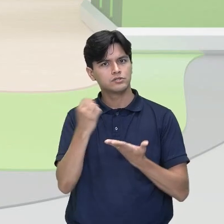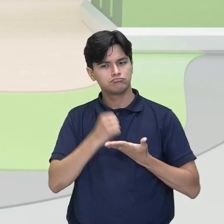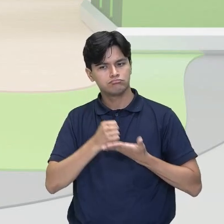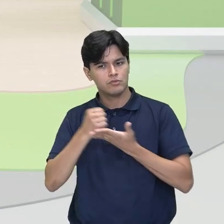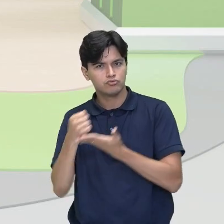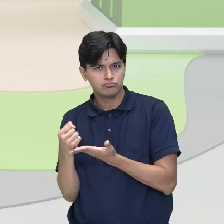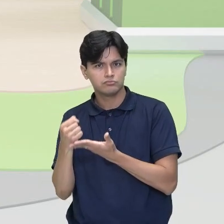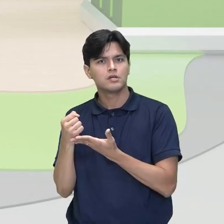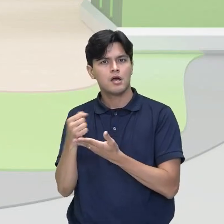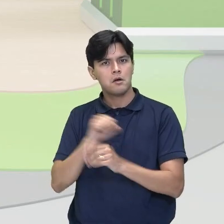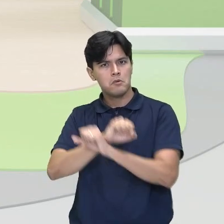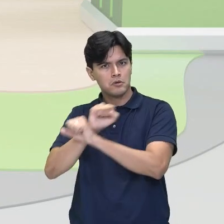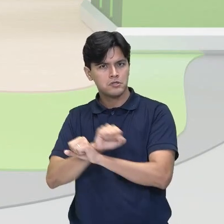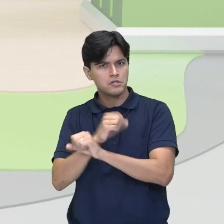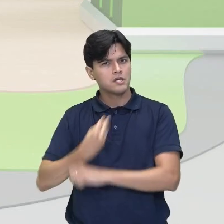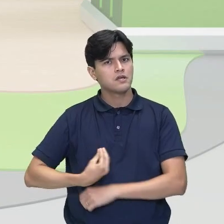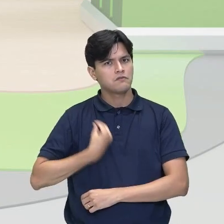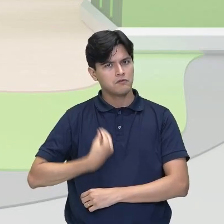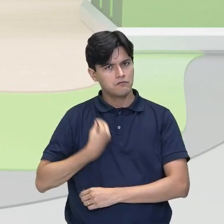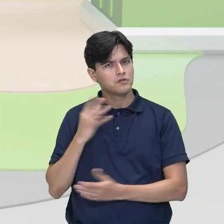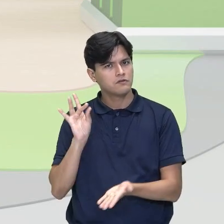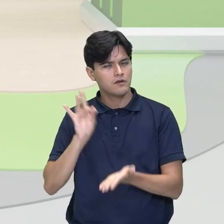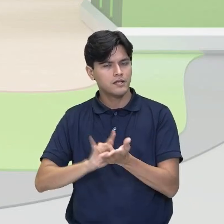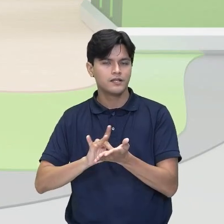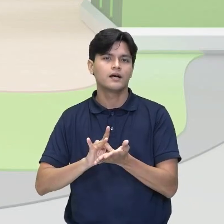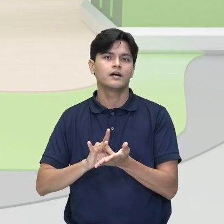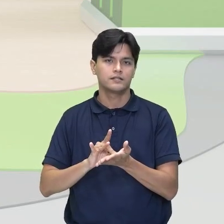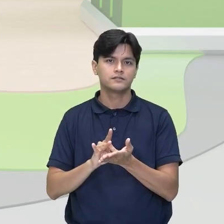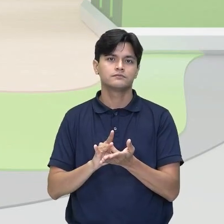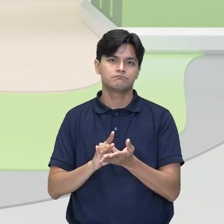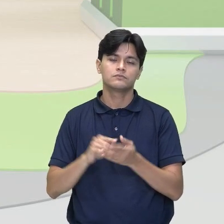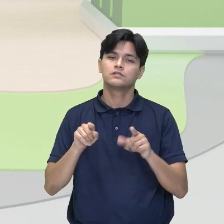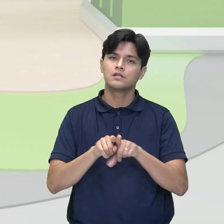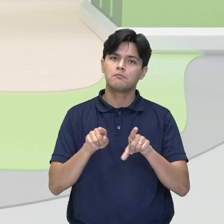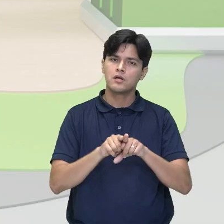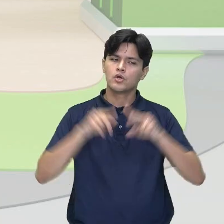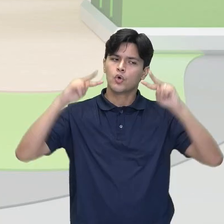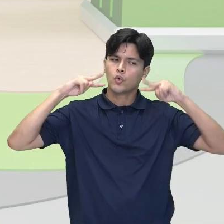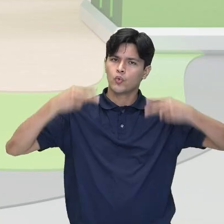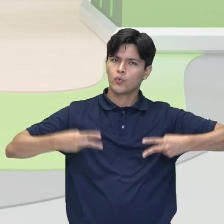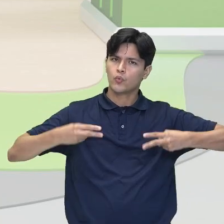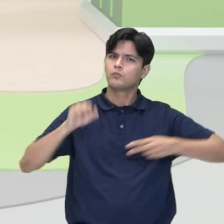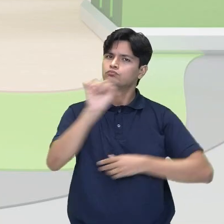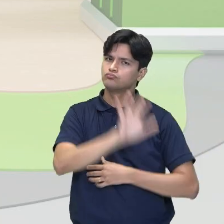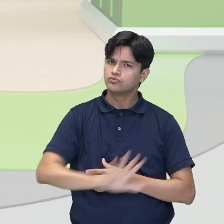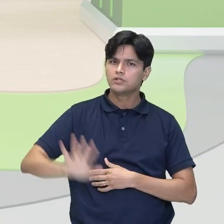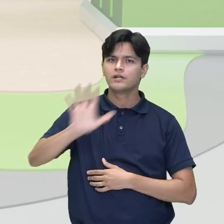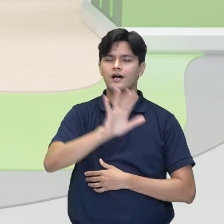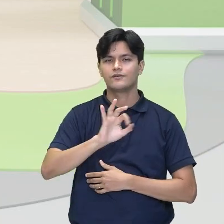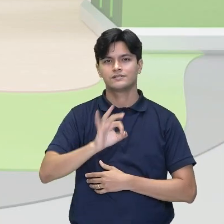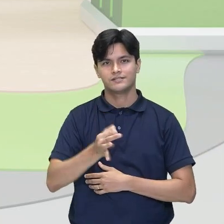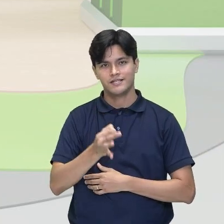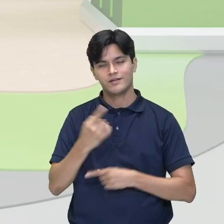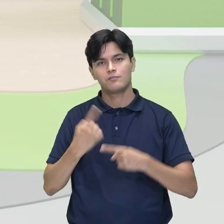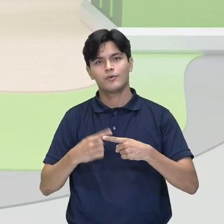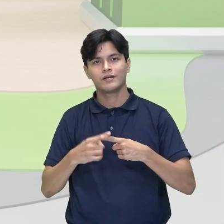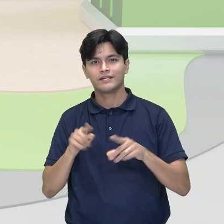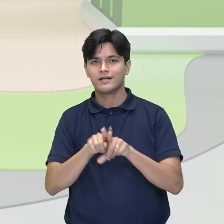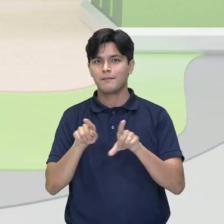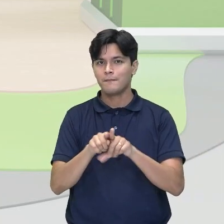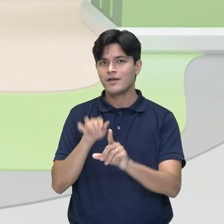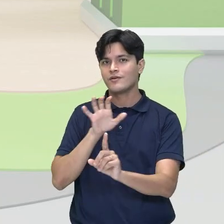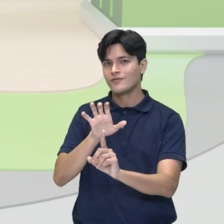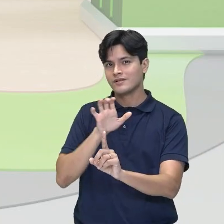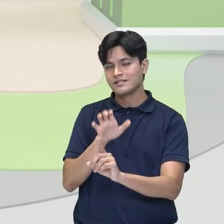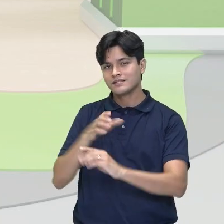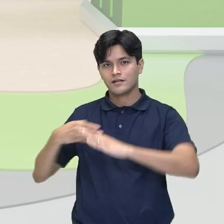um indivíduo, mas como um todo, porque aí vem abranger o quê? Os nossos ecossistemas. Então,